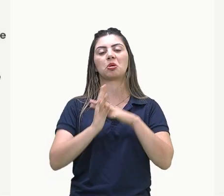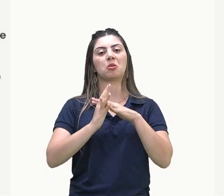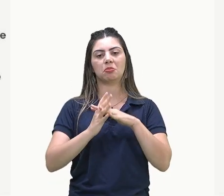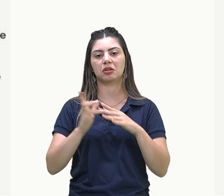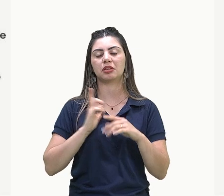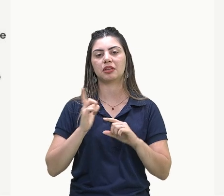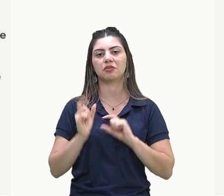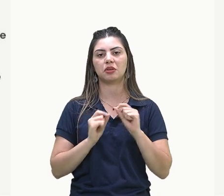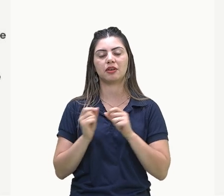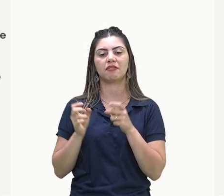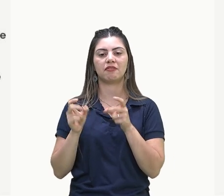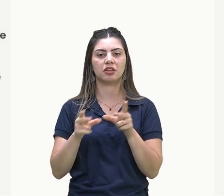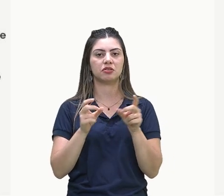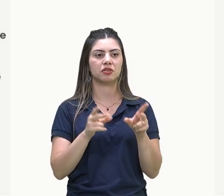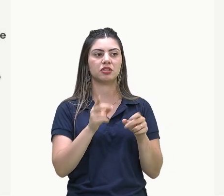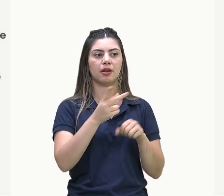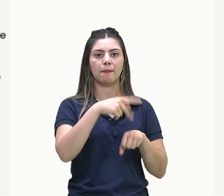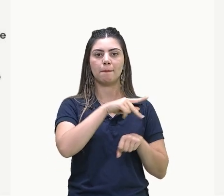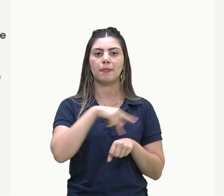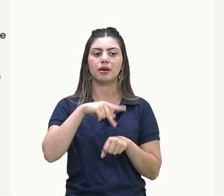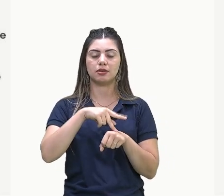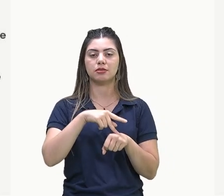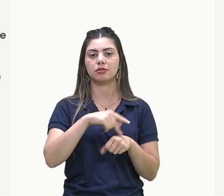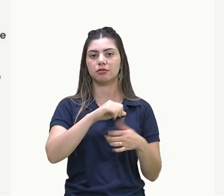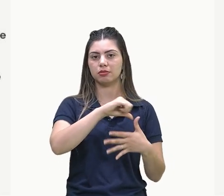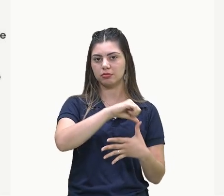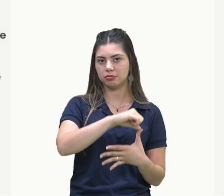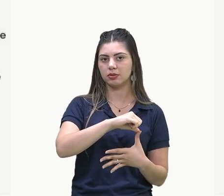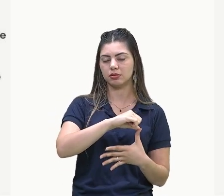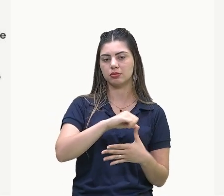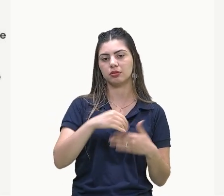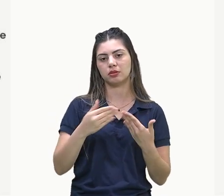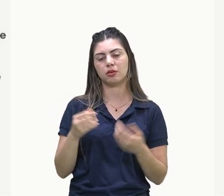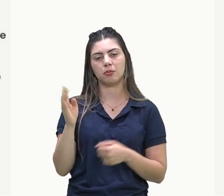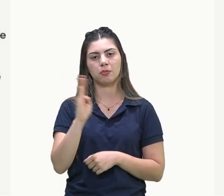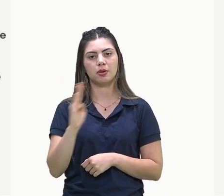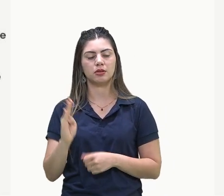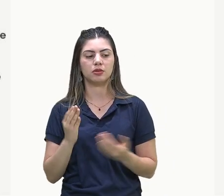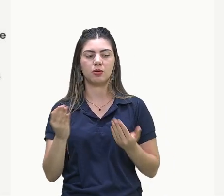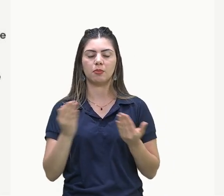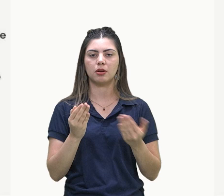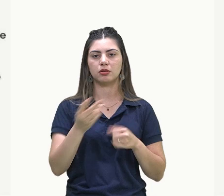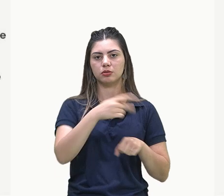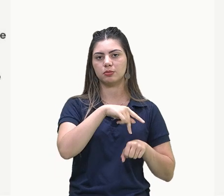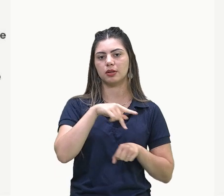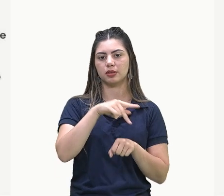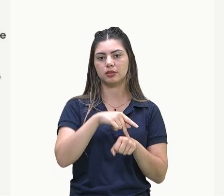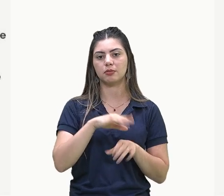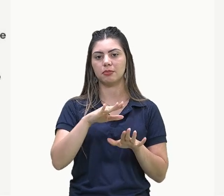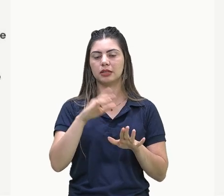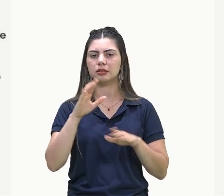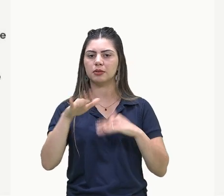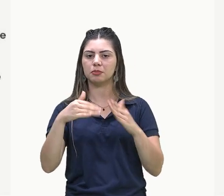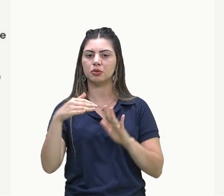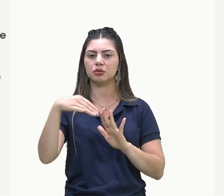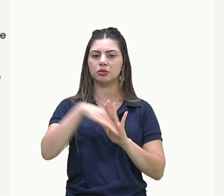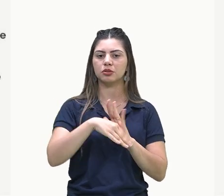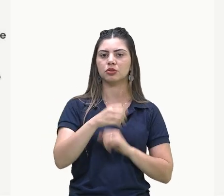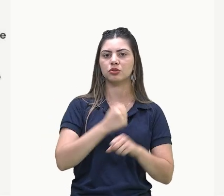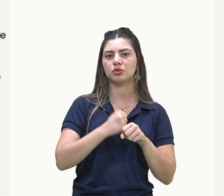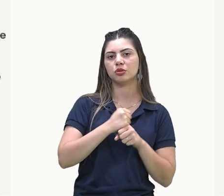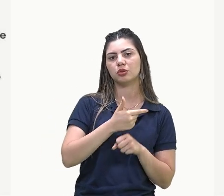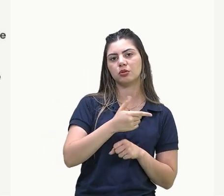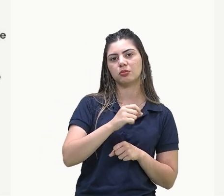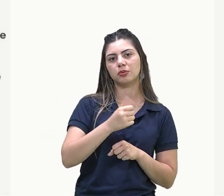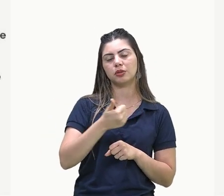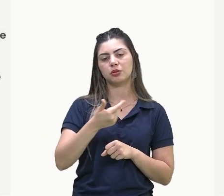os países do Mercosul, do Brasil, né, em relação aos países do Mercosul. Tem uma leve queda em 2012,